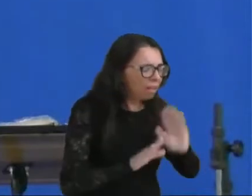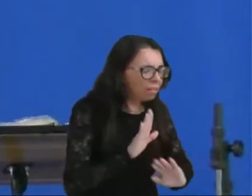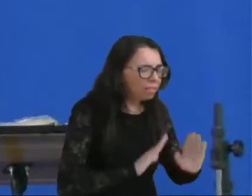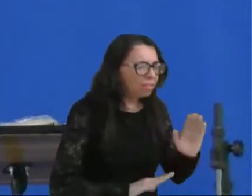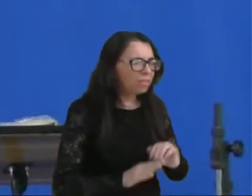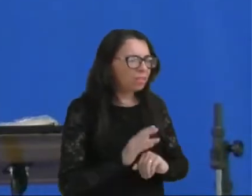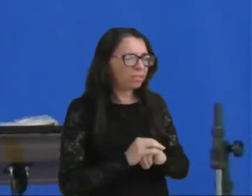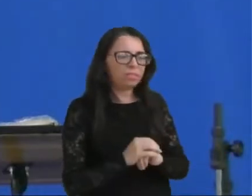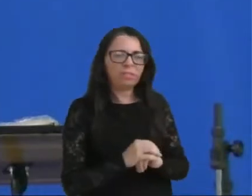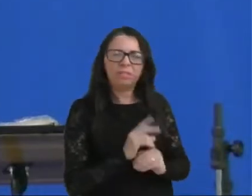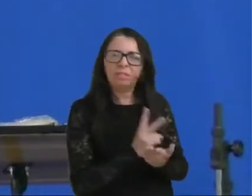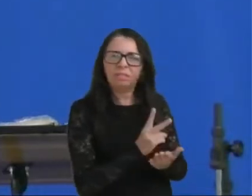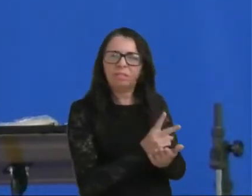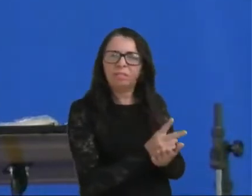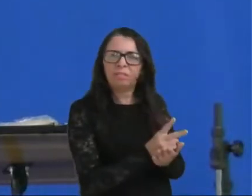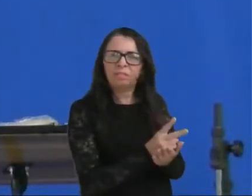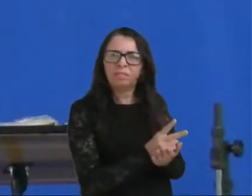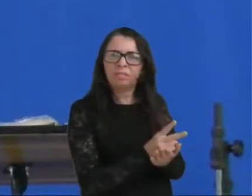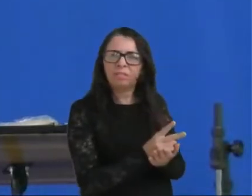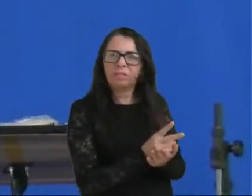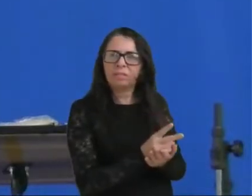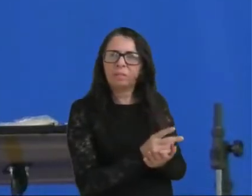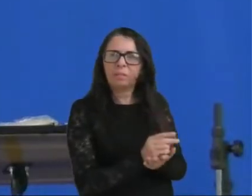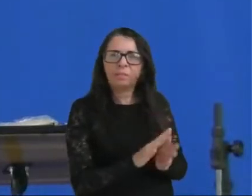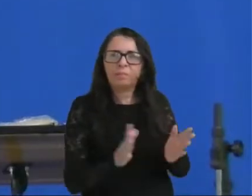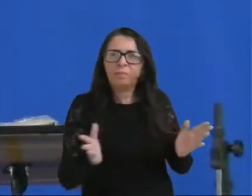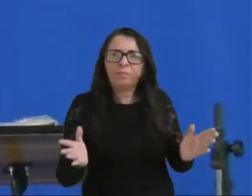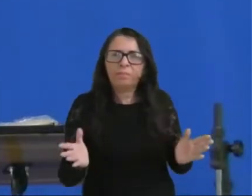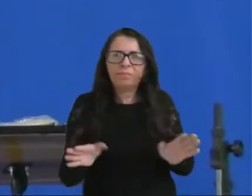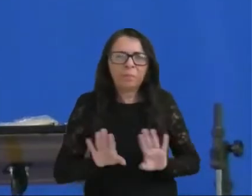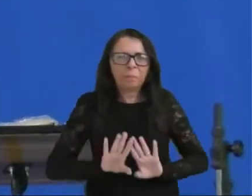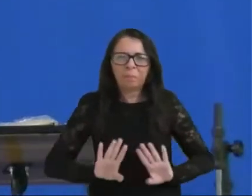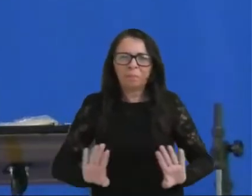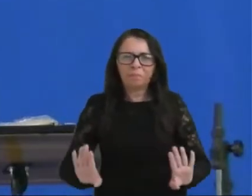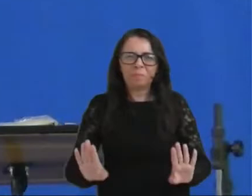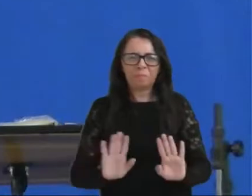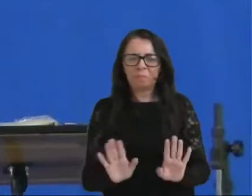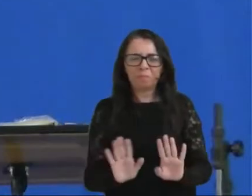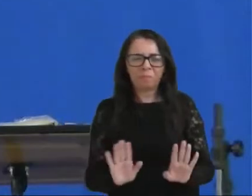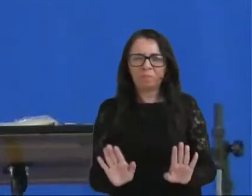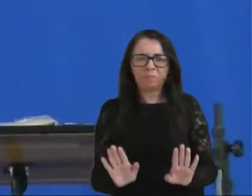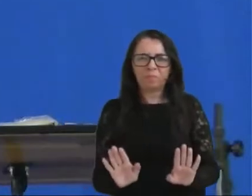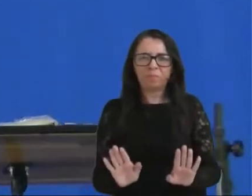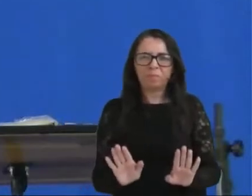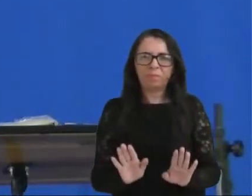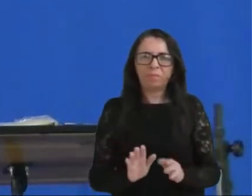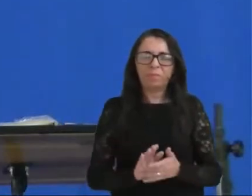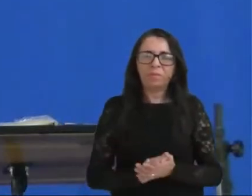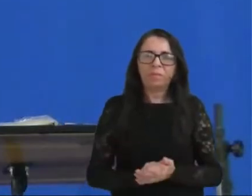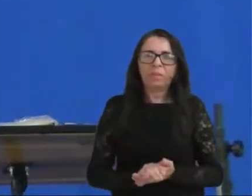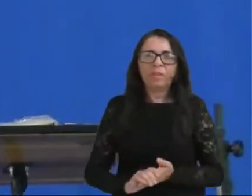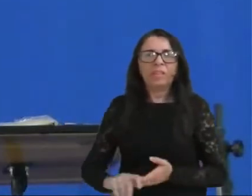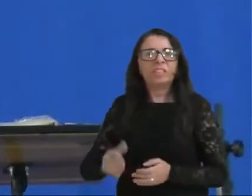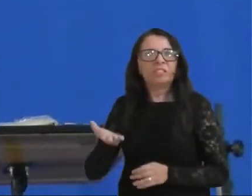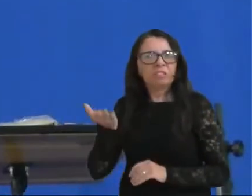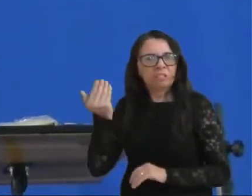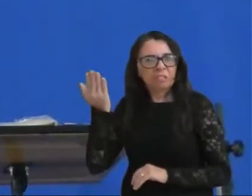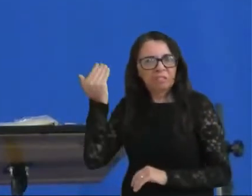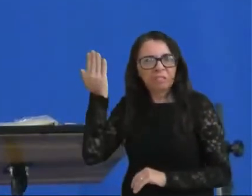fora essa deusa Diana, eles cultuavam coisas místicas. Eles ficavam atrás